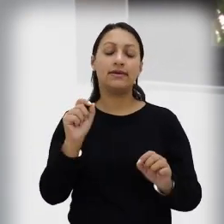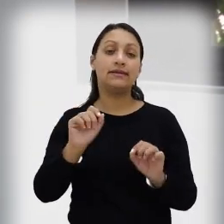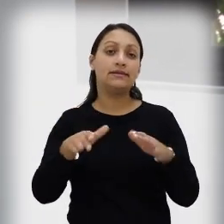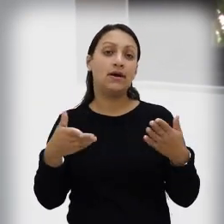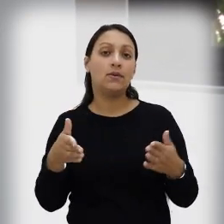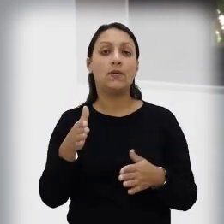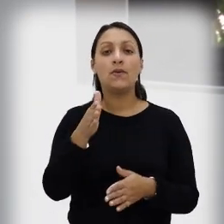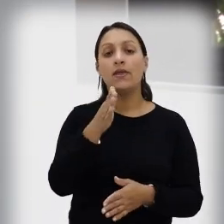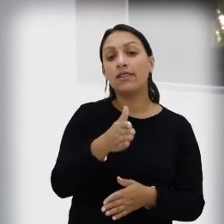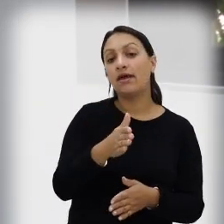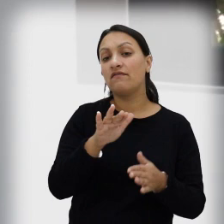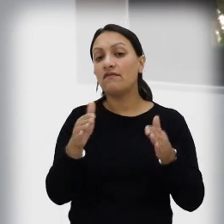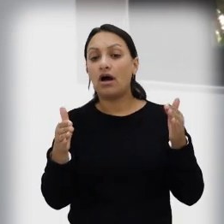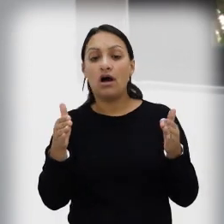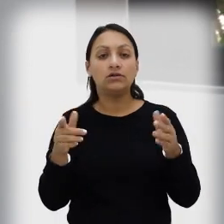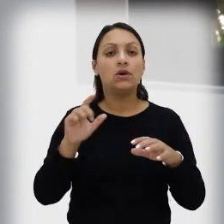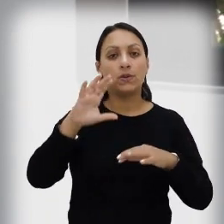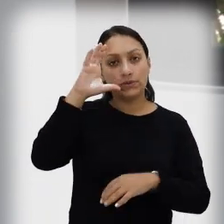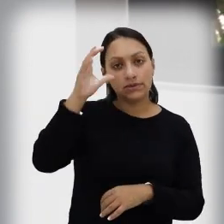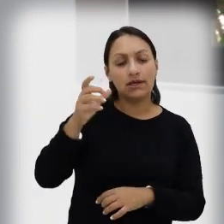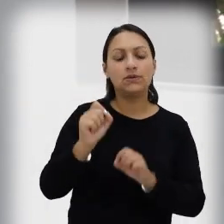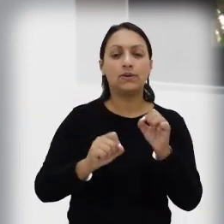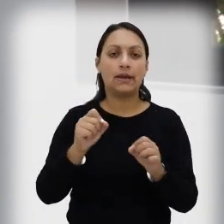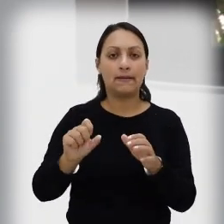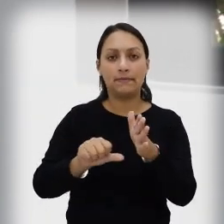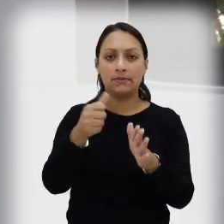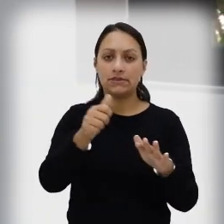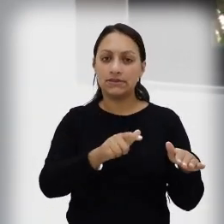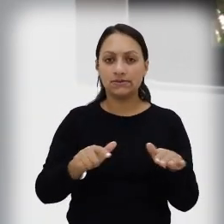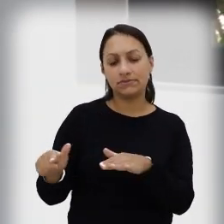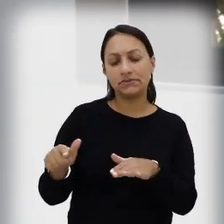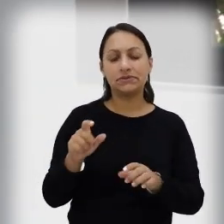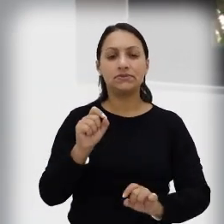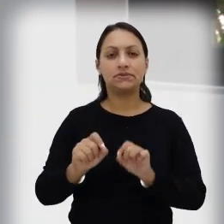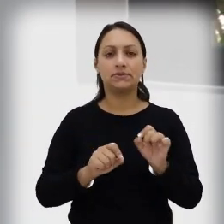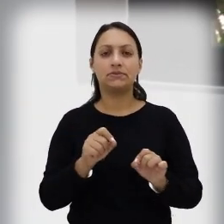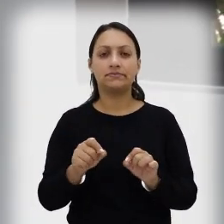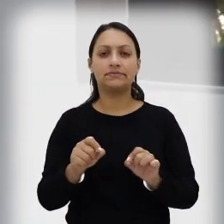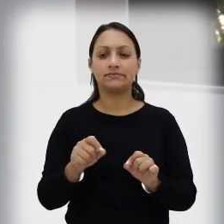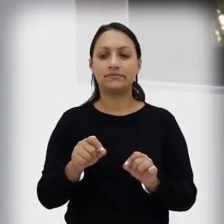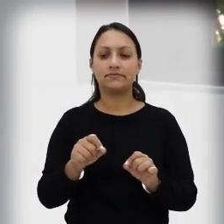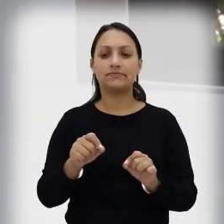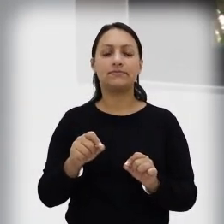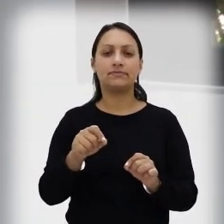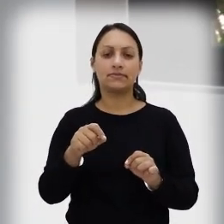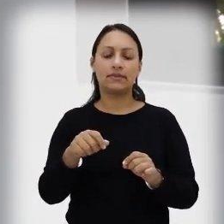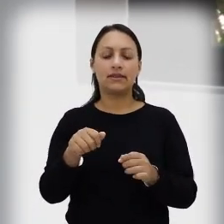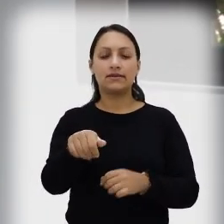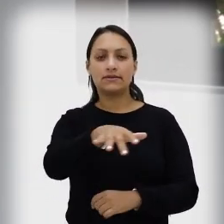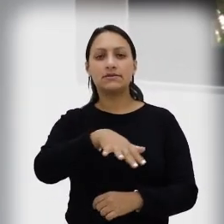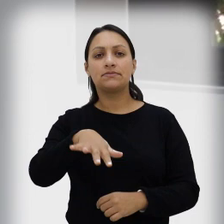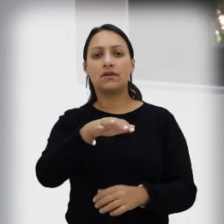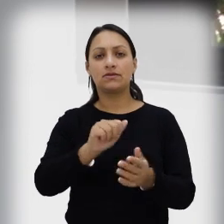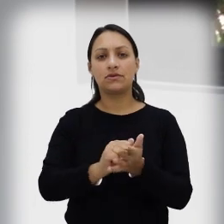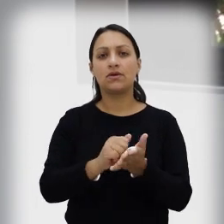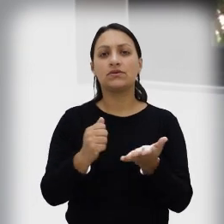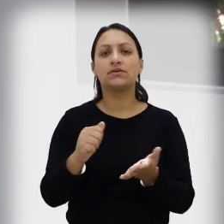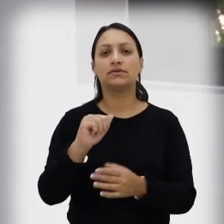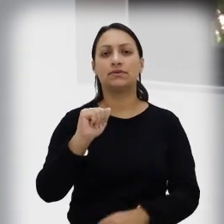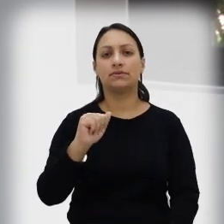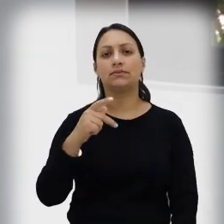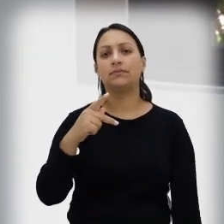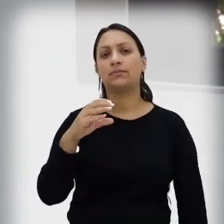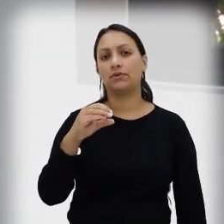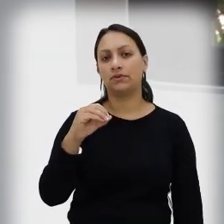acontece a primeira semana, que a gente chama edição, que é o espaço de agenda POC. Né? Esse espaço de